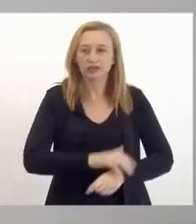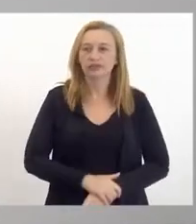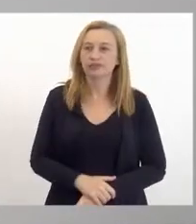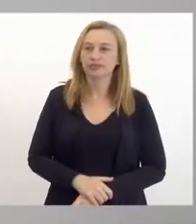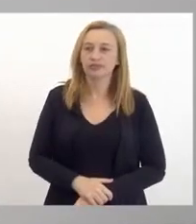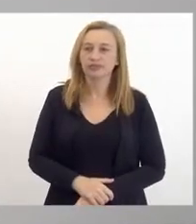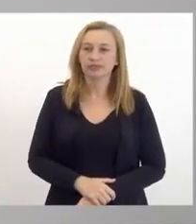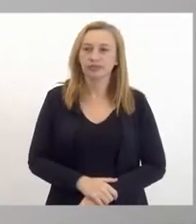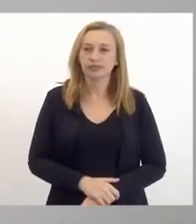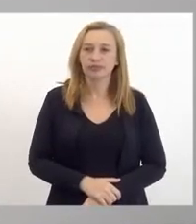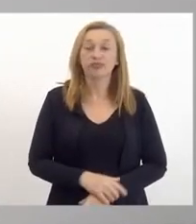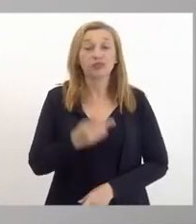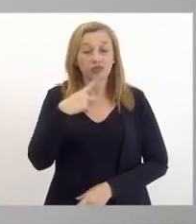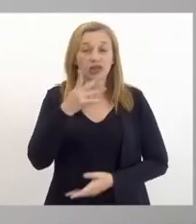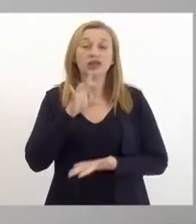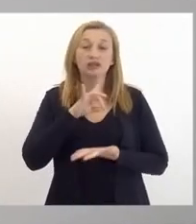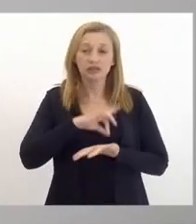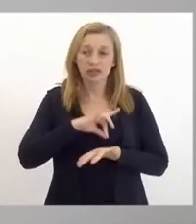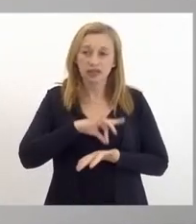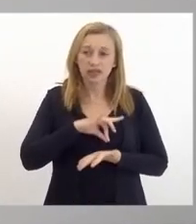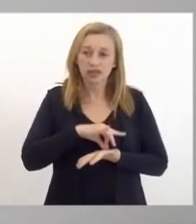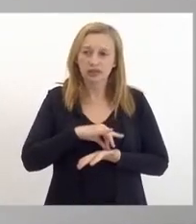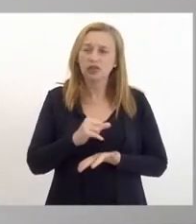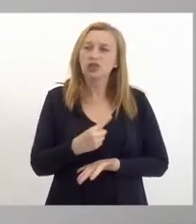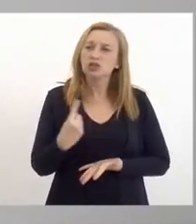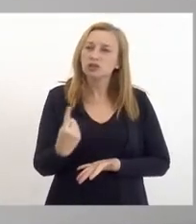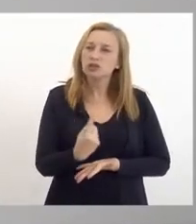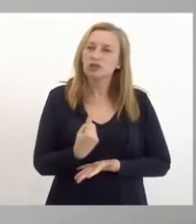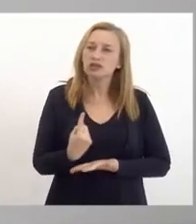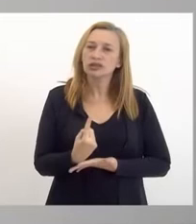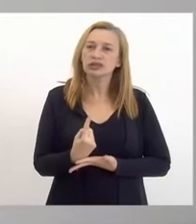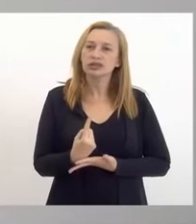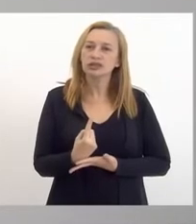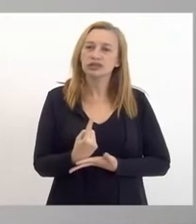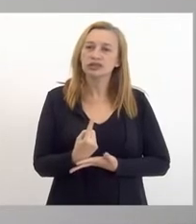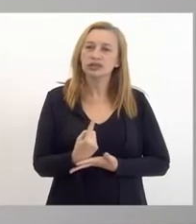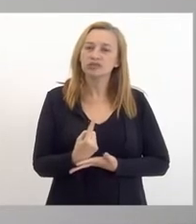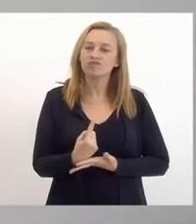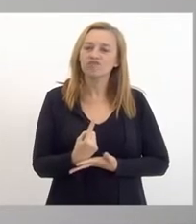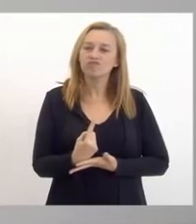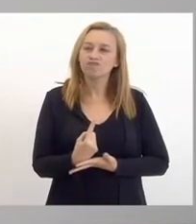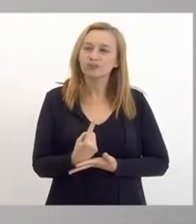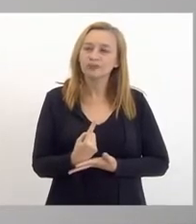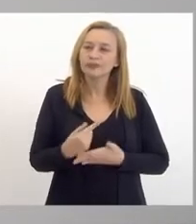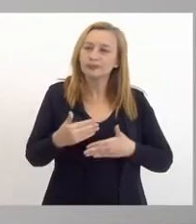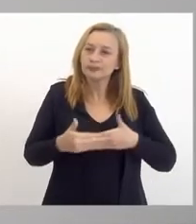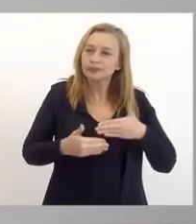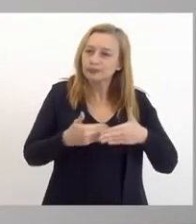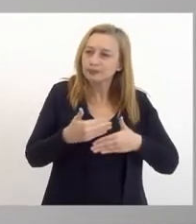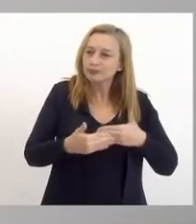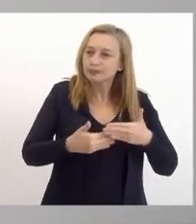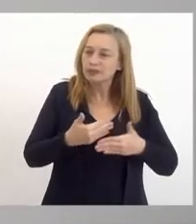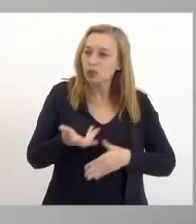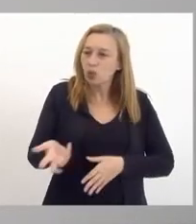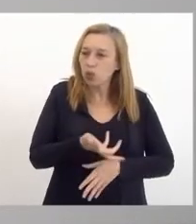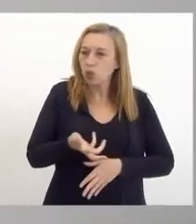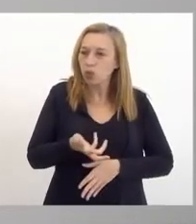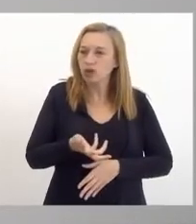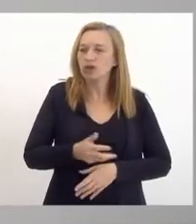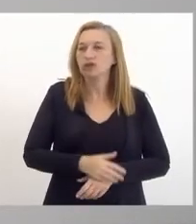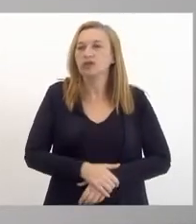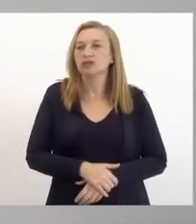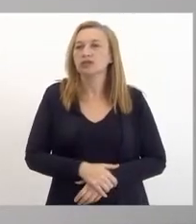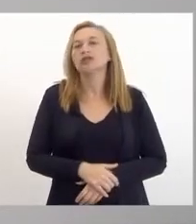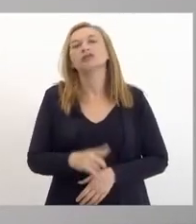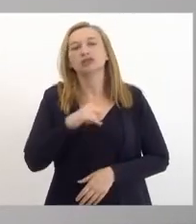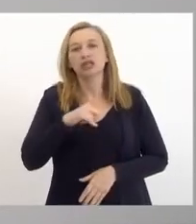dizer que realmente, né, nós fomos, talvez o processo está muito acelerado, tem